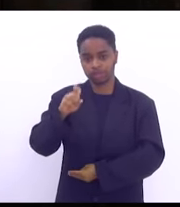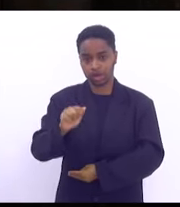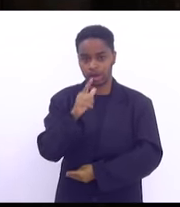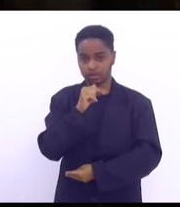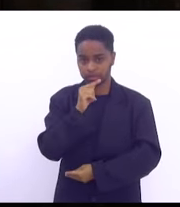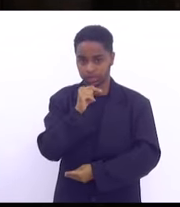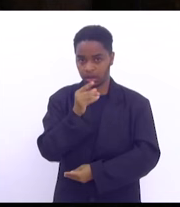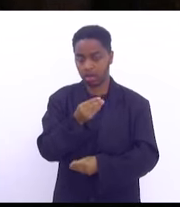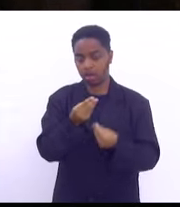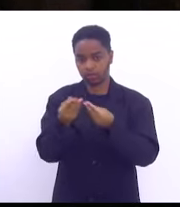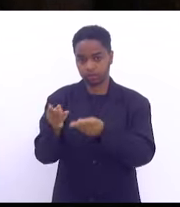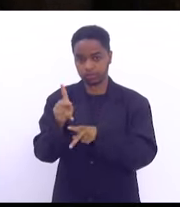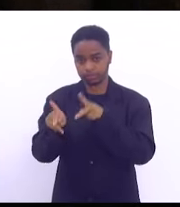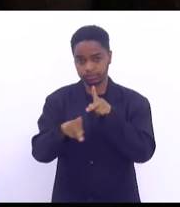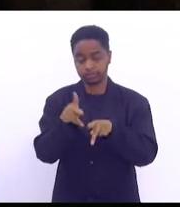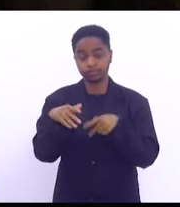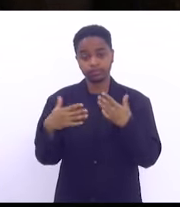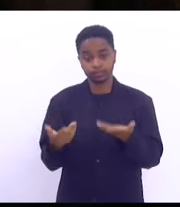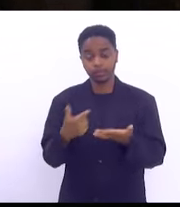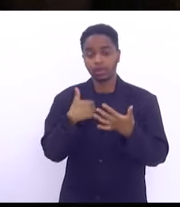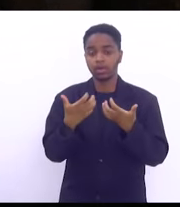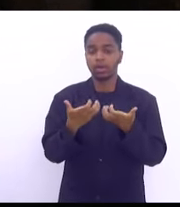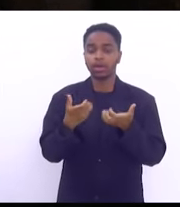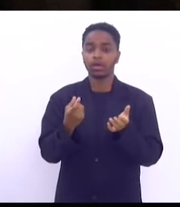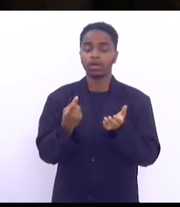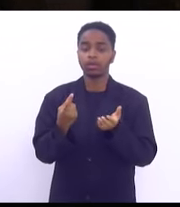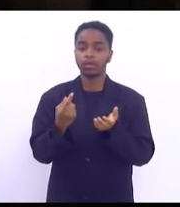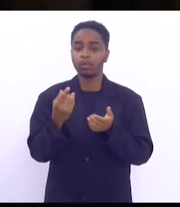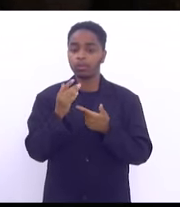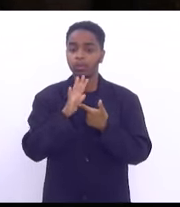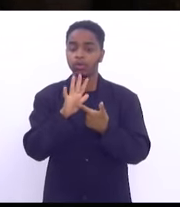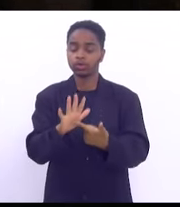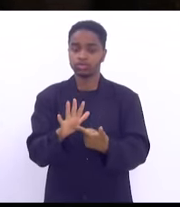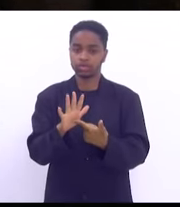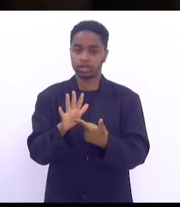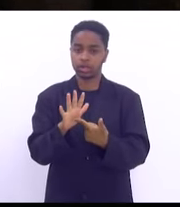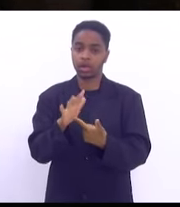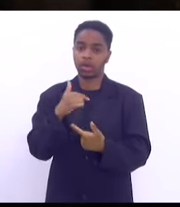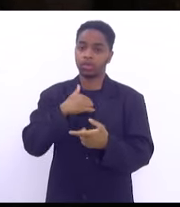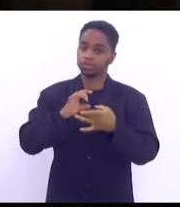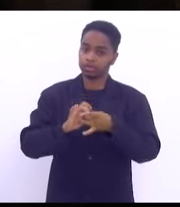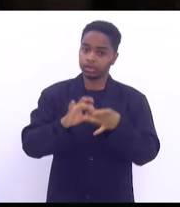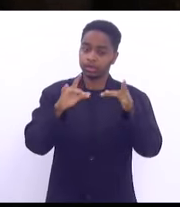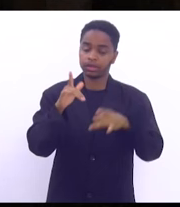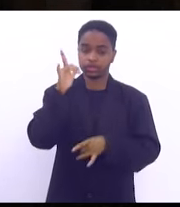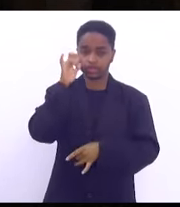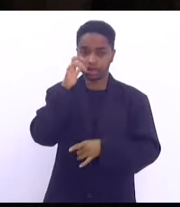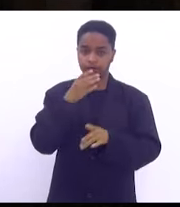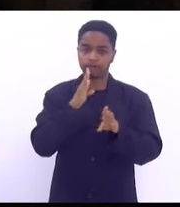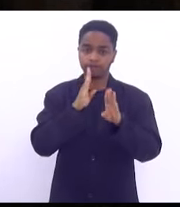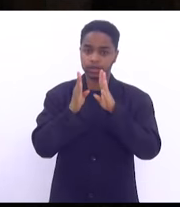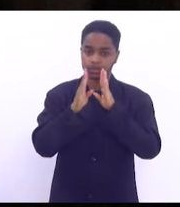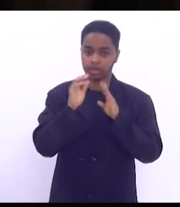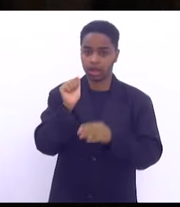Peró. Bom, quero, nesse ponto, colocar o meu canal do Instagram e do Facebook,